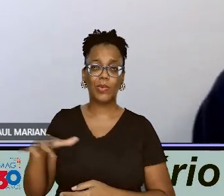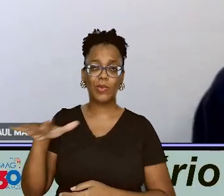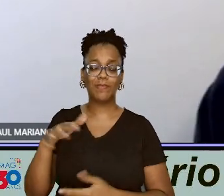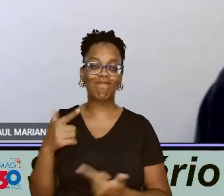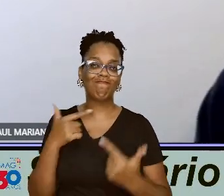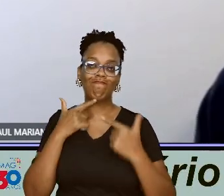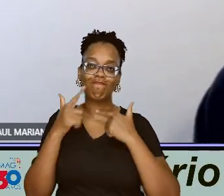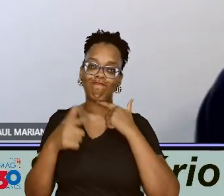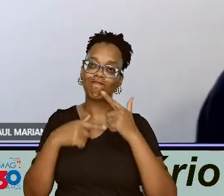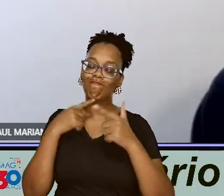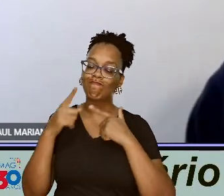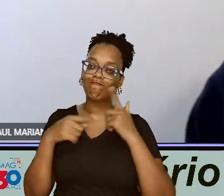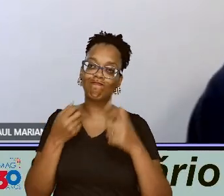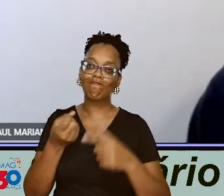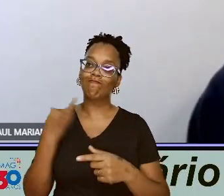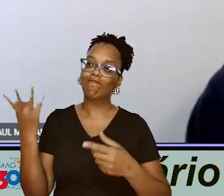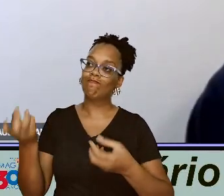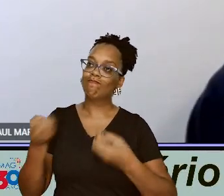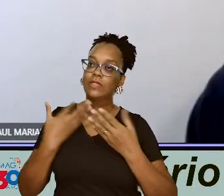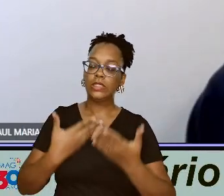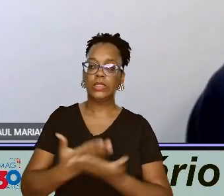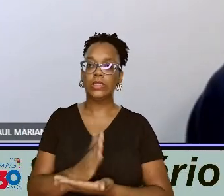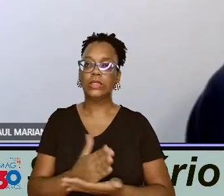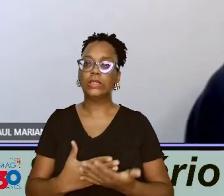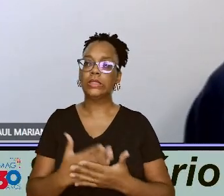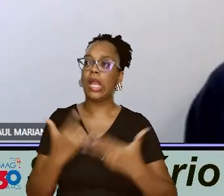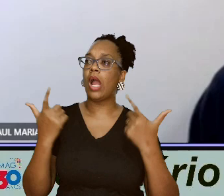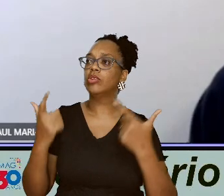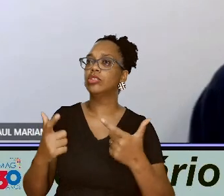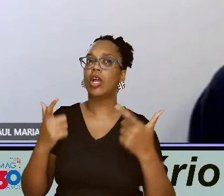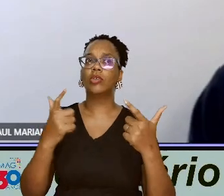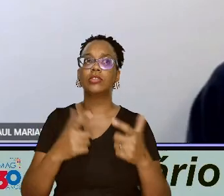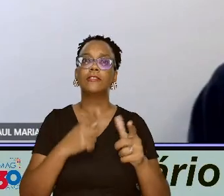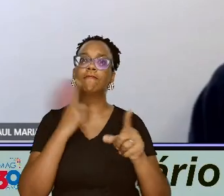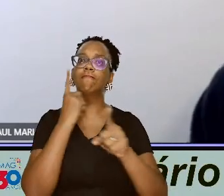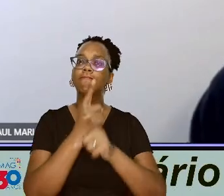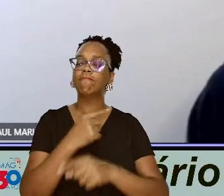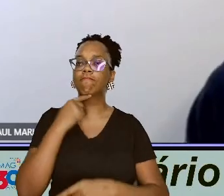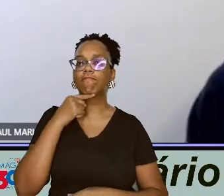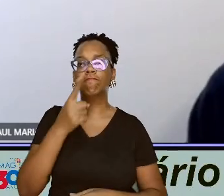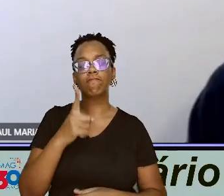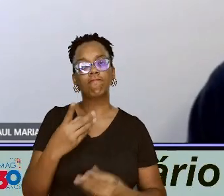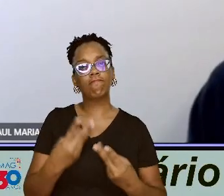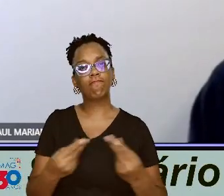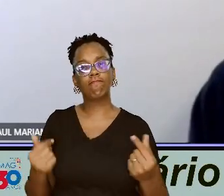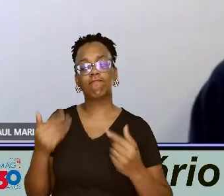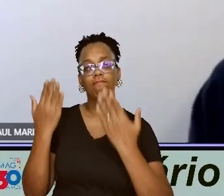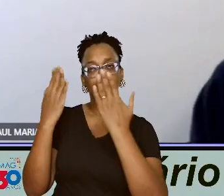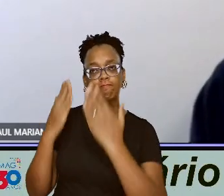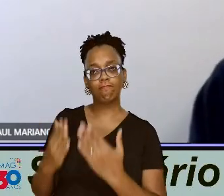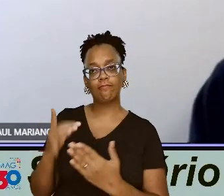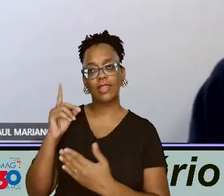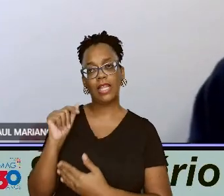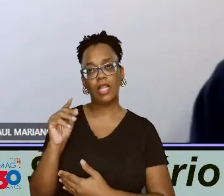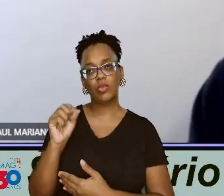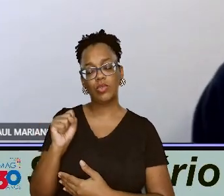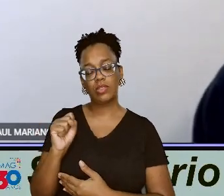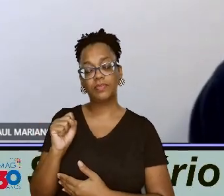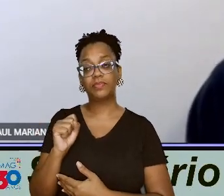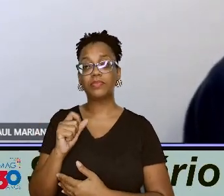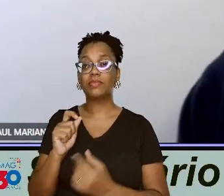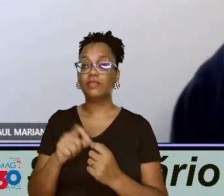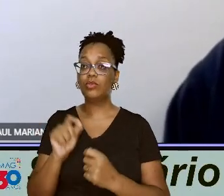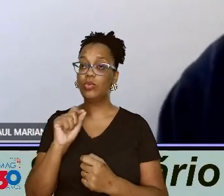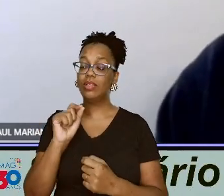conseguia, muitas das inquietações que tínhamos não eram possíveis de ser satisfeitas pela base de dados, o que fez com que a maioria